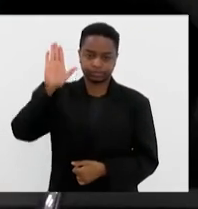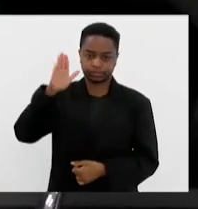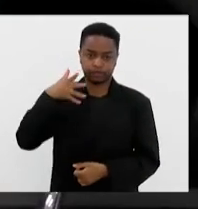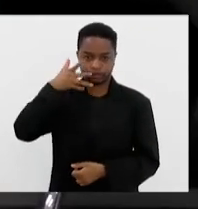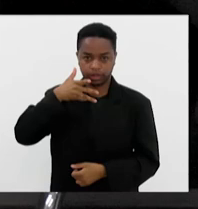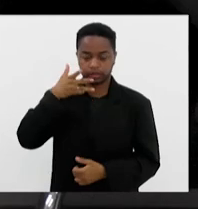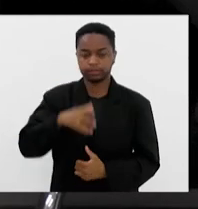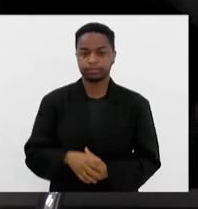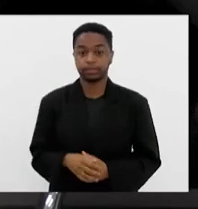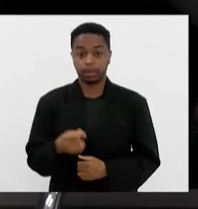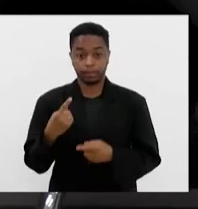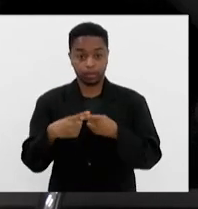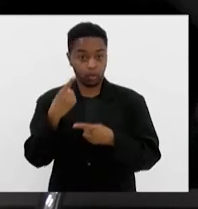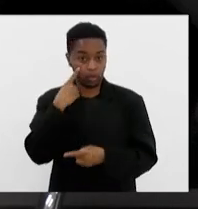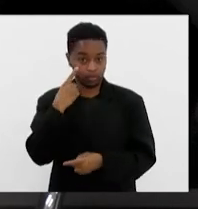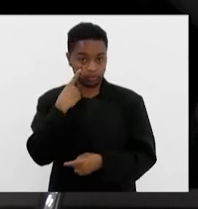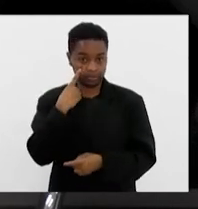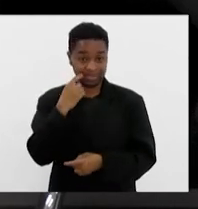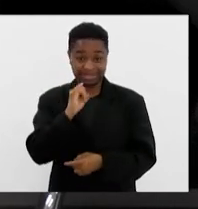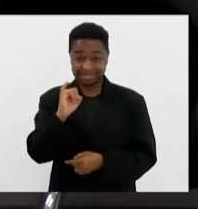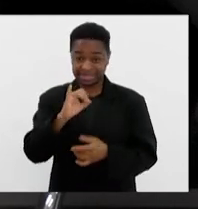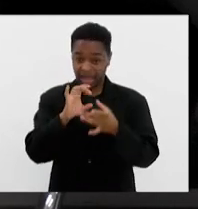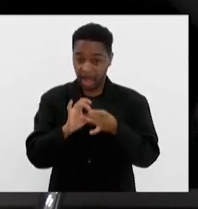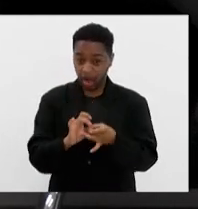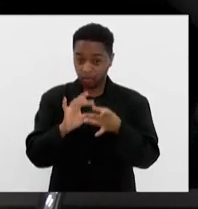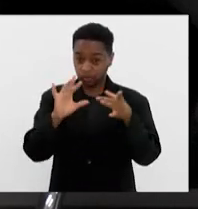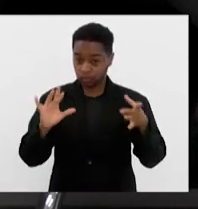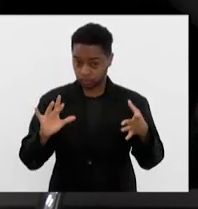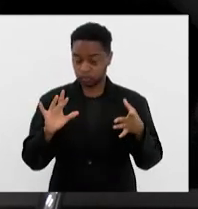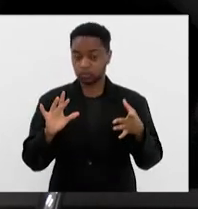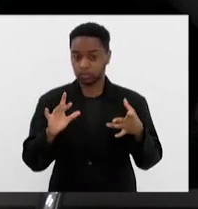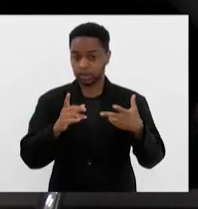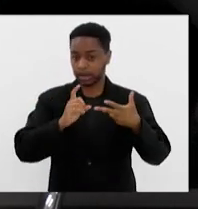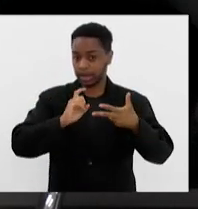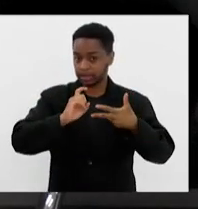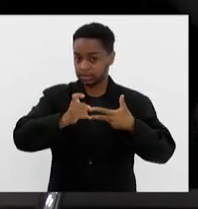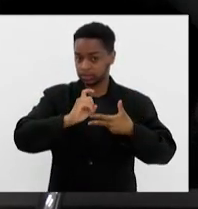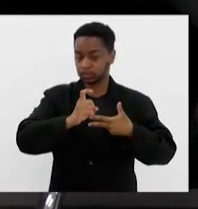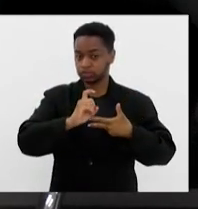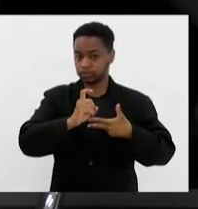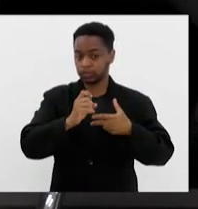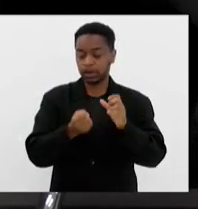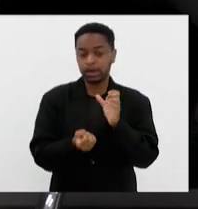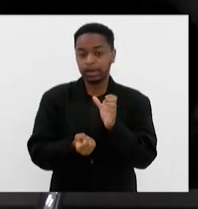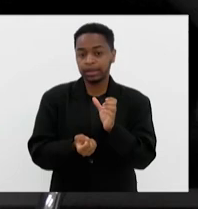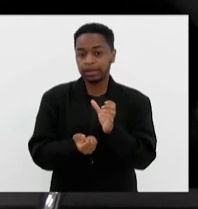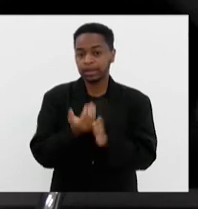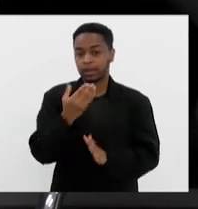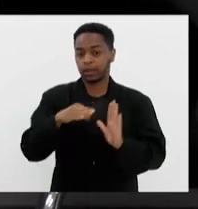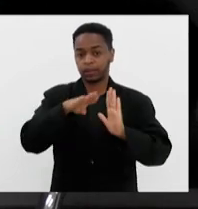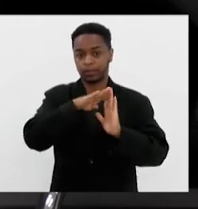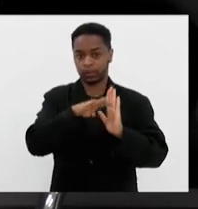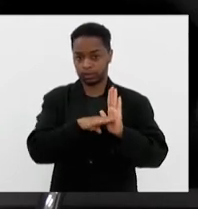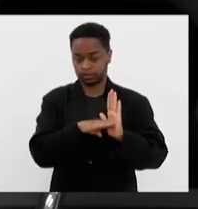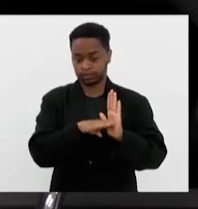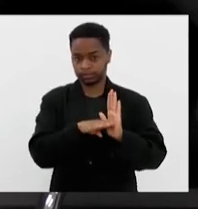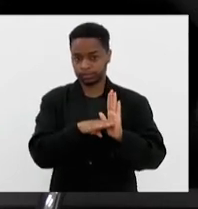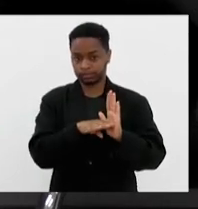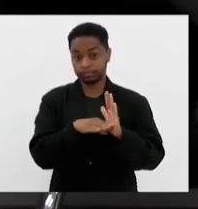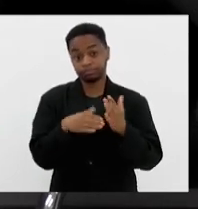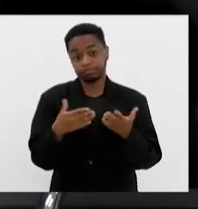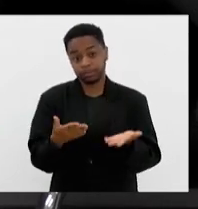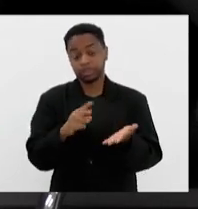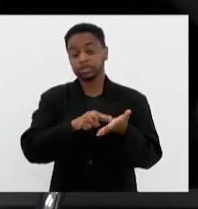só, quando ele autoriza o Poder Executivo a criar um programa, isto é